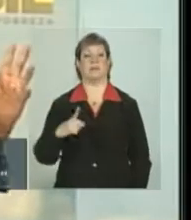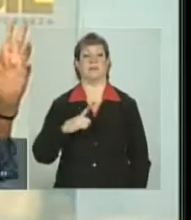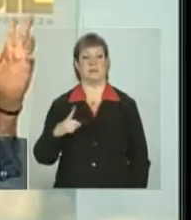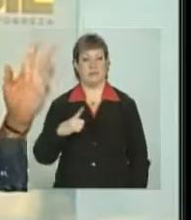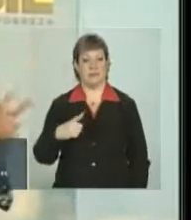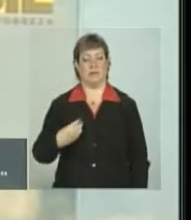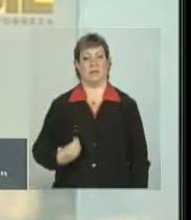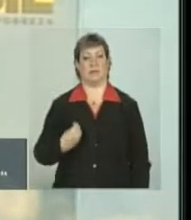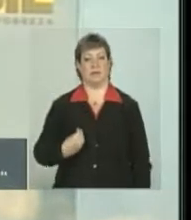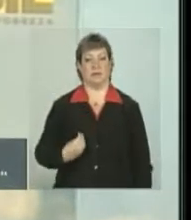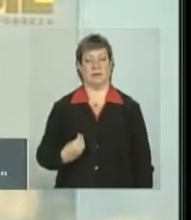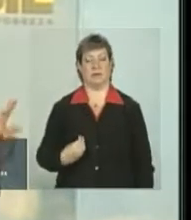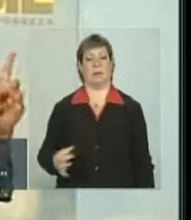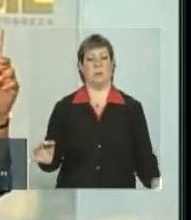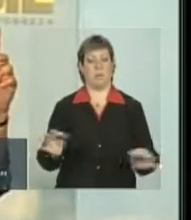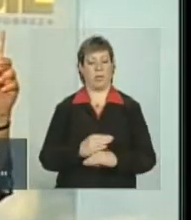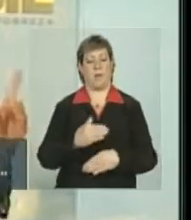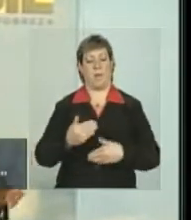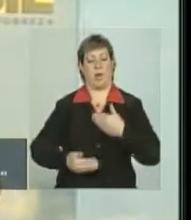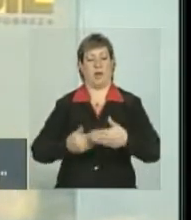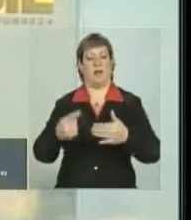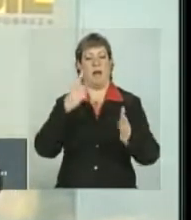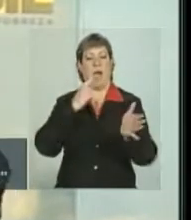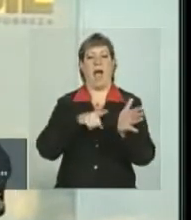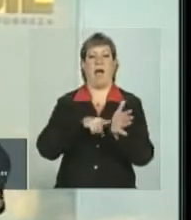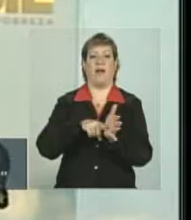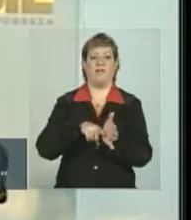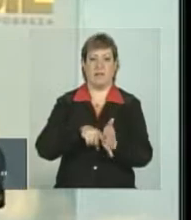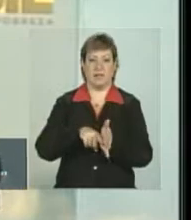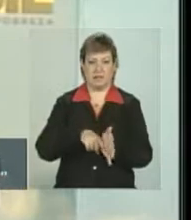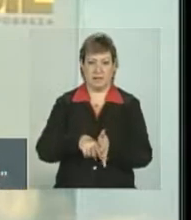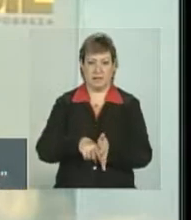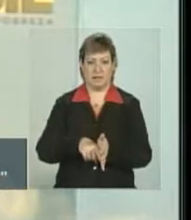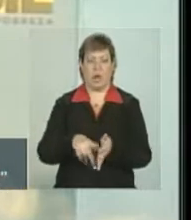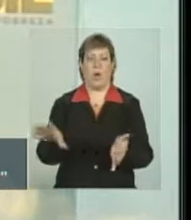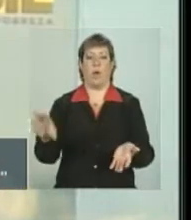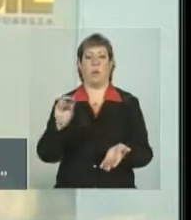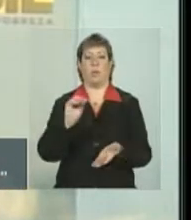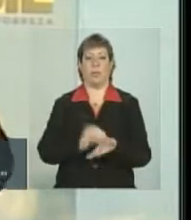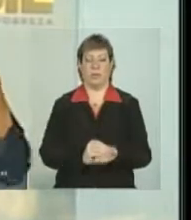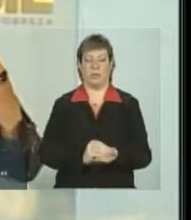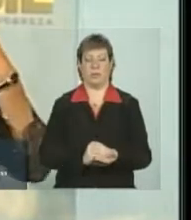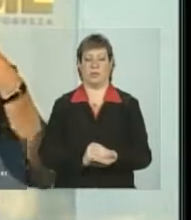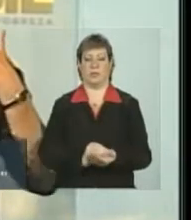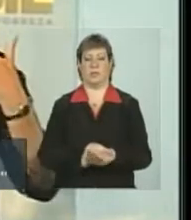estamos concluindo o processo de avaliação de colocar